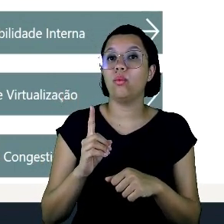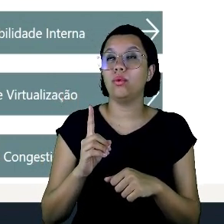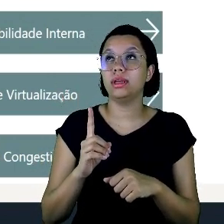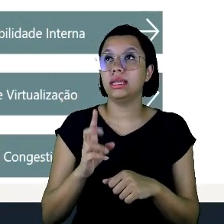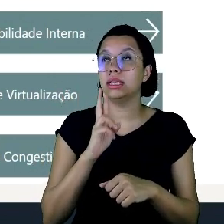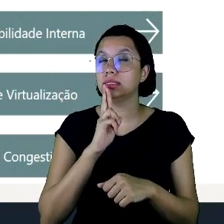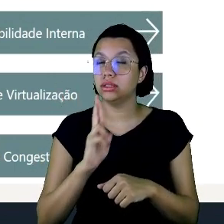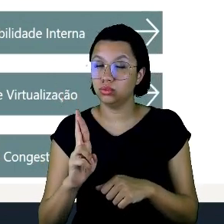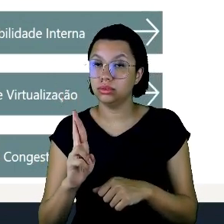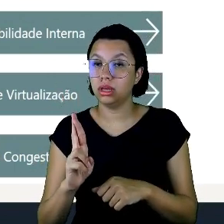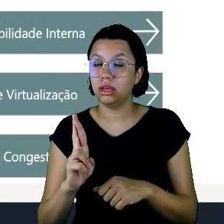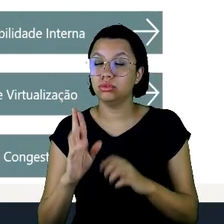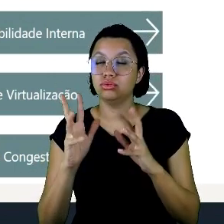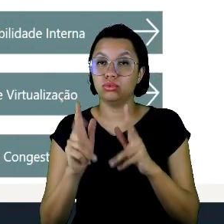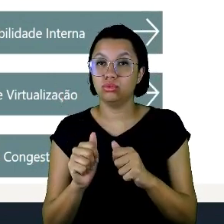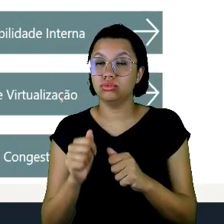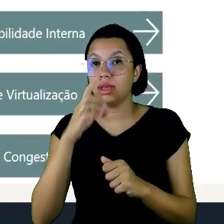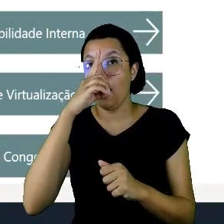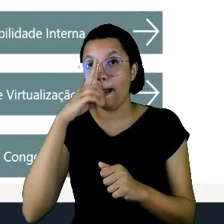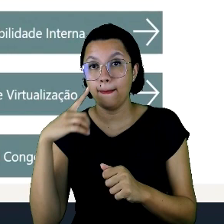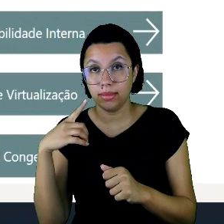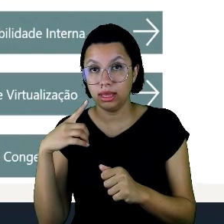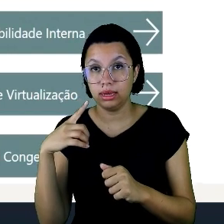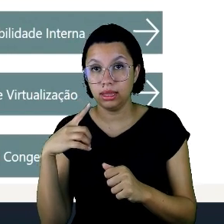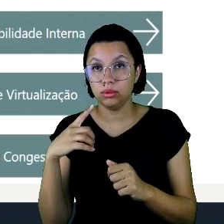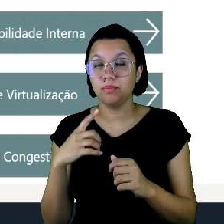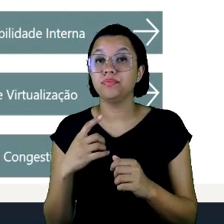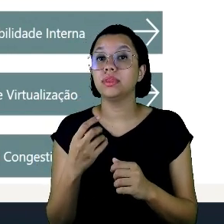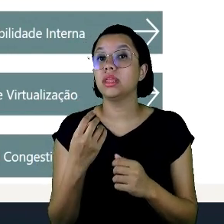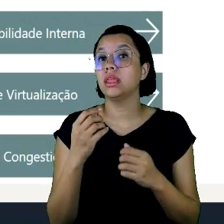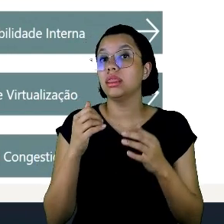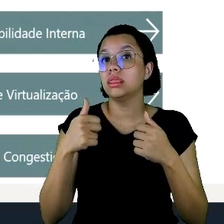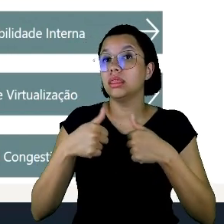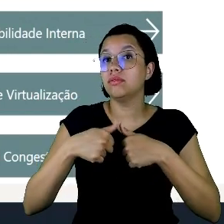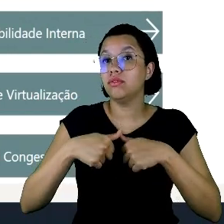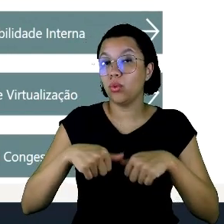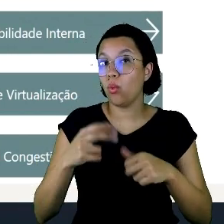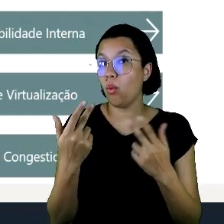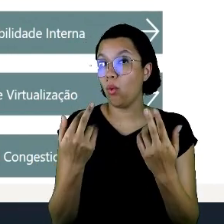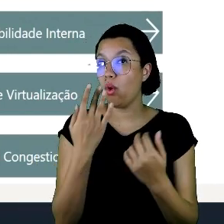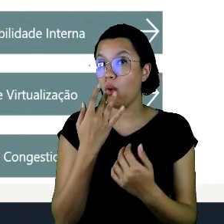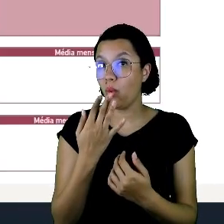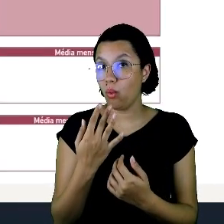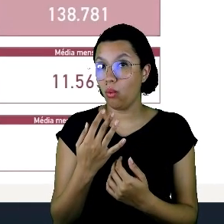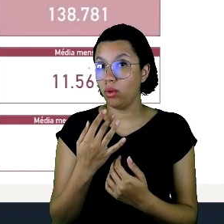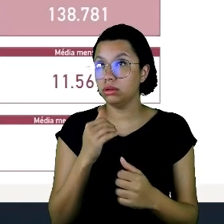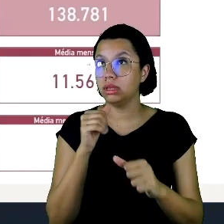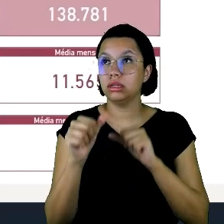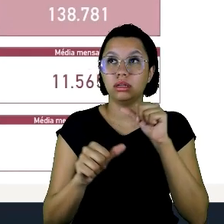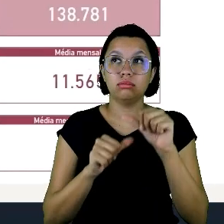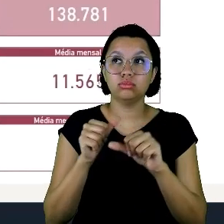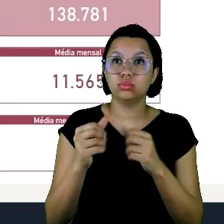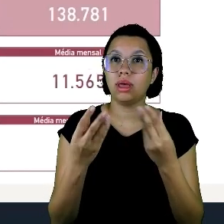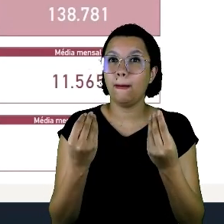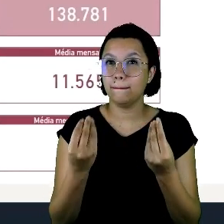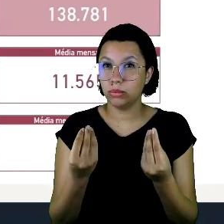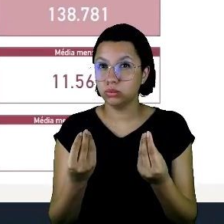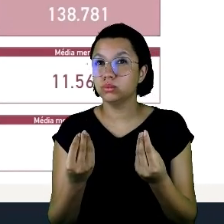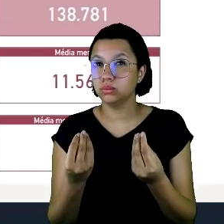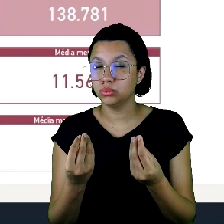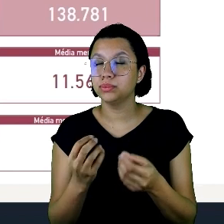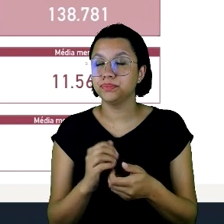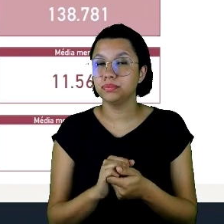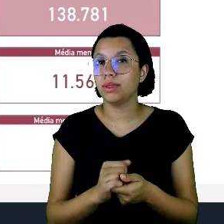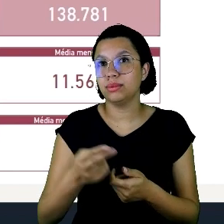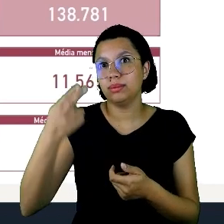nós mantivemos para não ser traumática, muito traumática essa mudança. Então, aqui nas saídas,